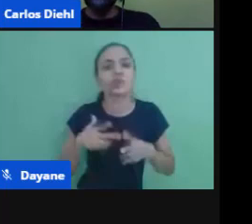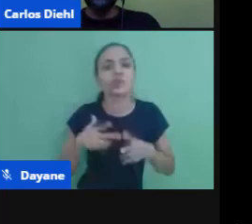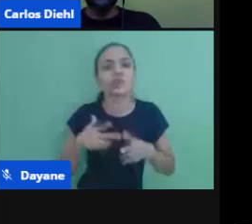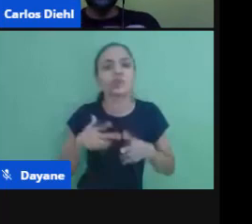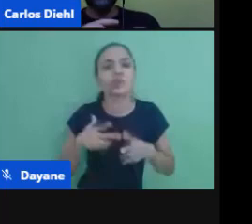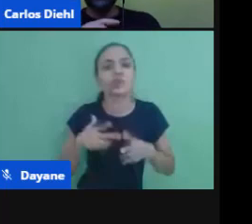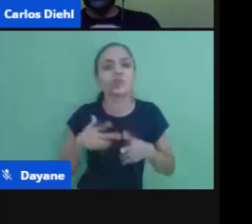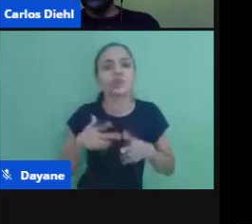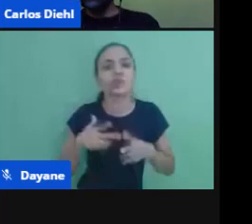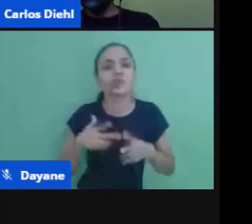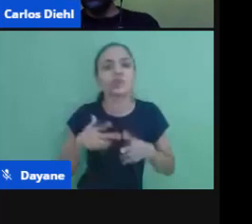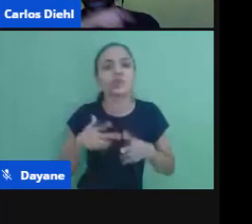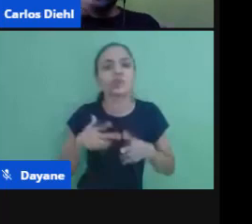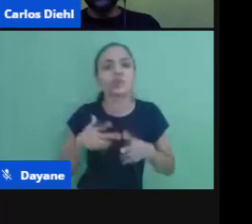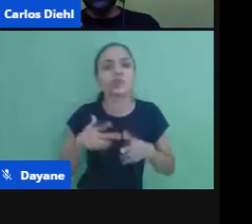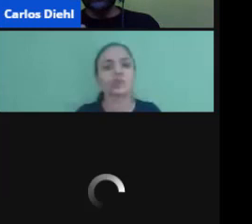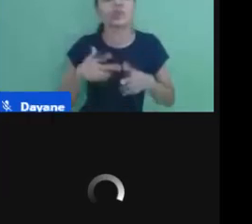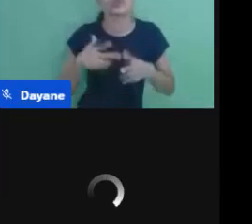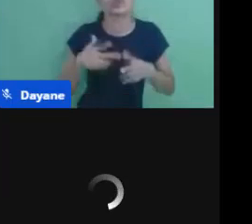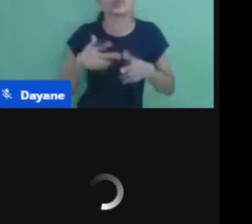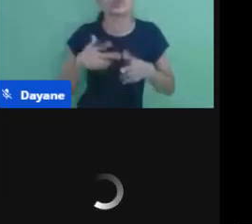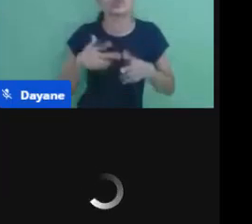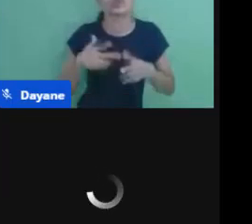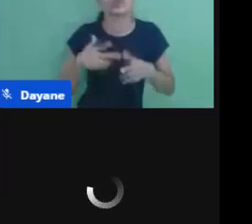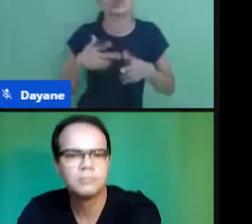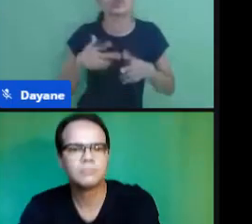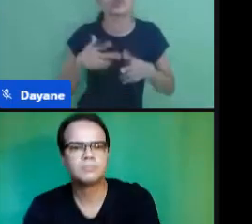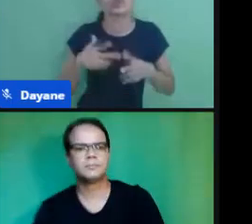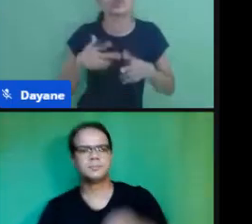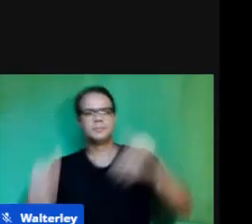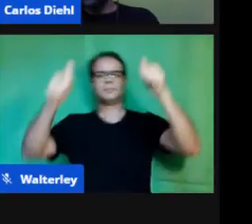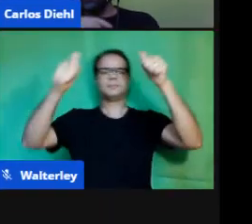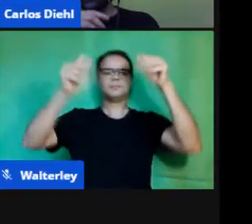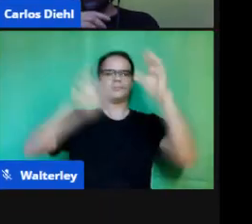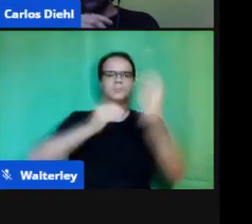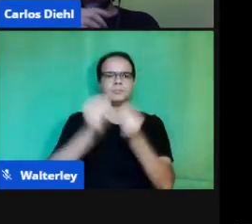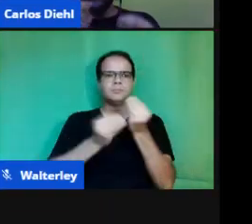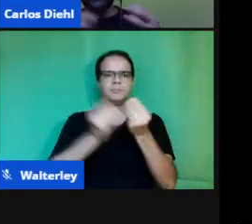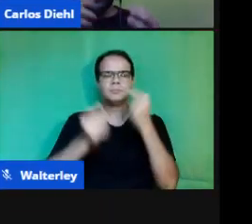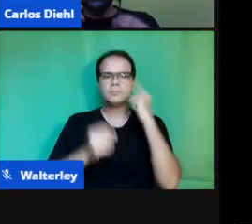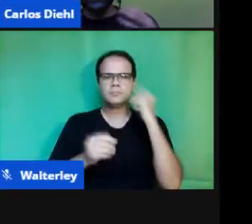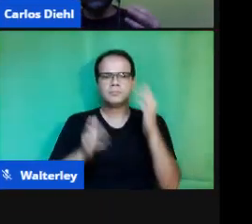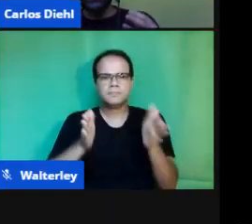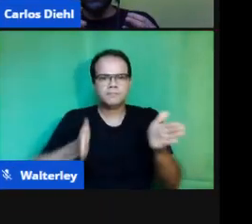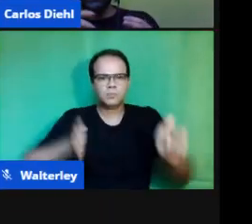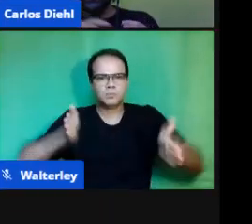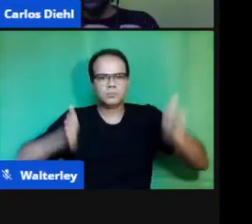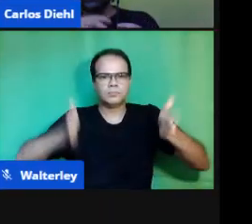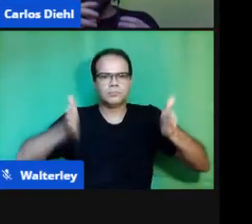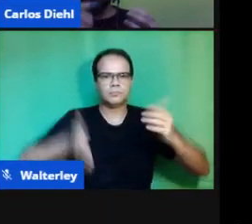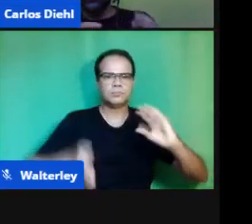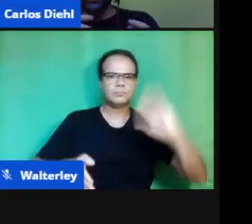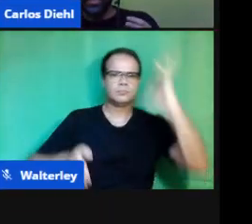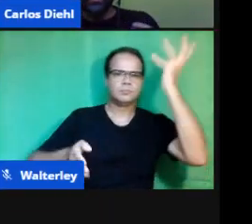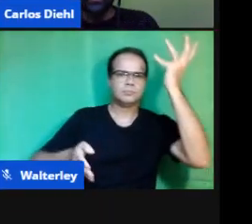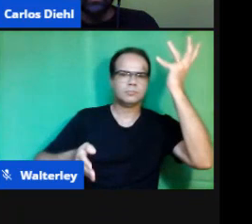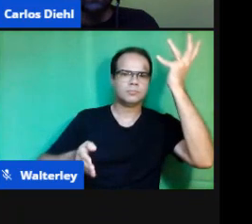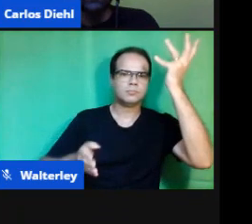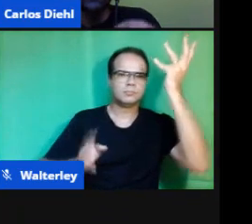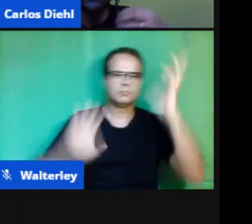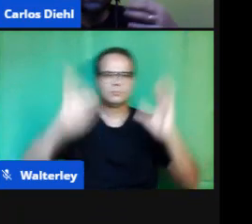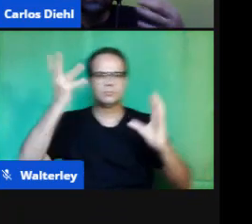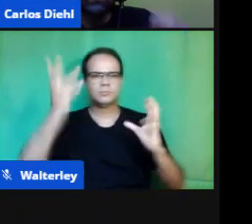mostrar, o período de tempo, o que, que vai acontecer nesse período, a